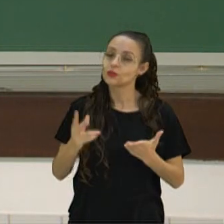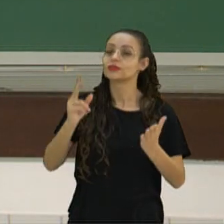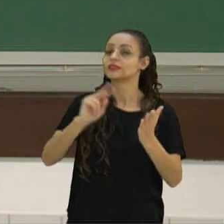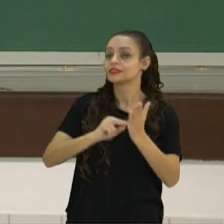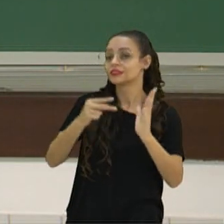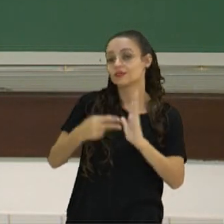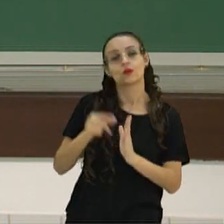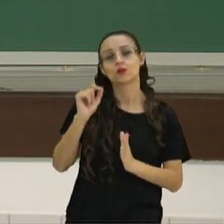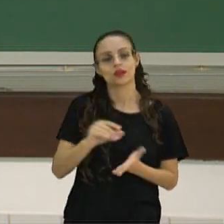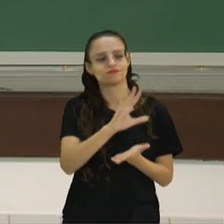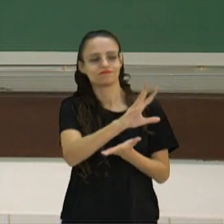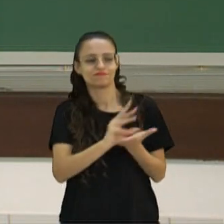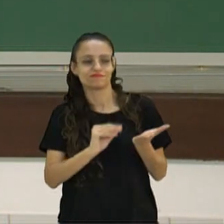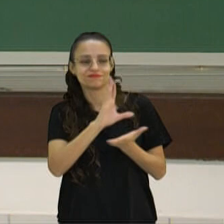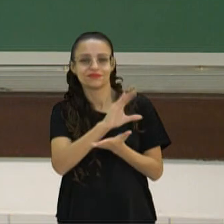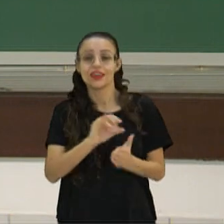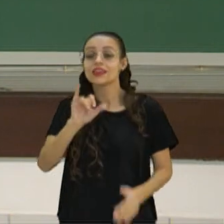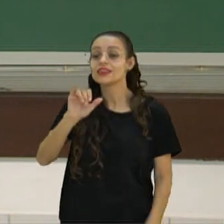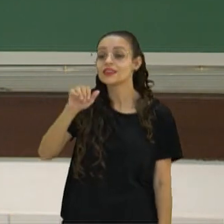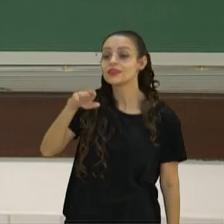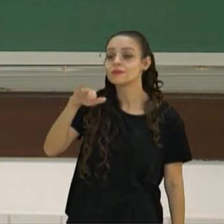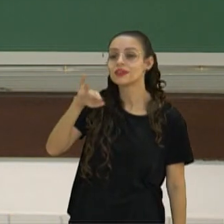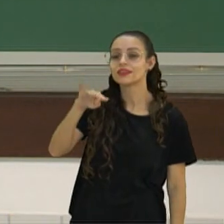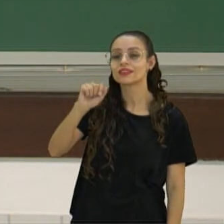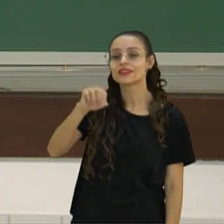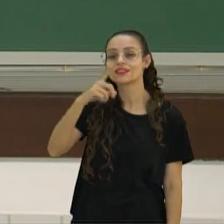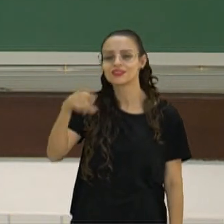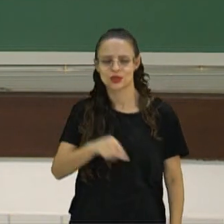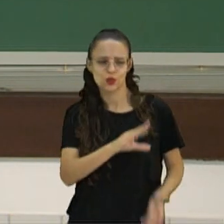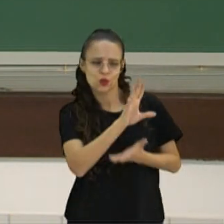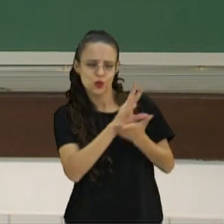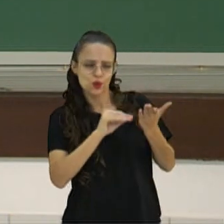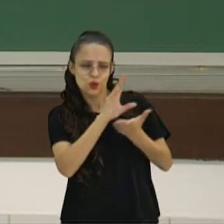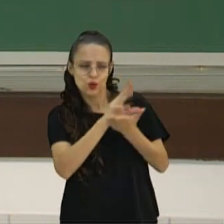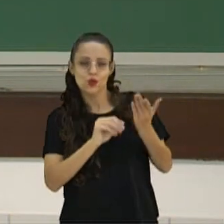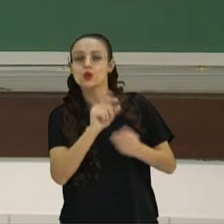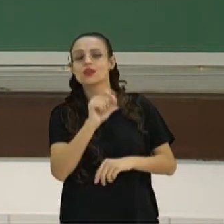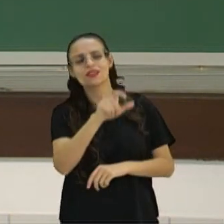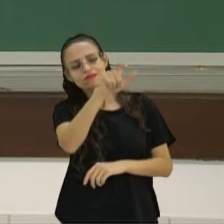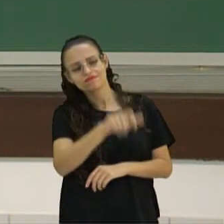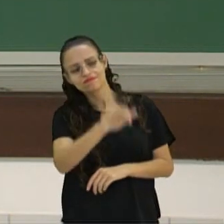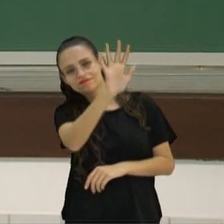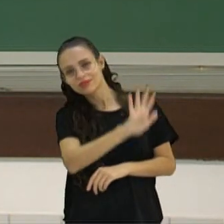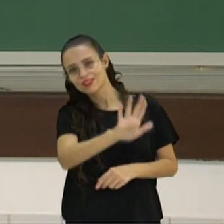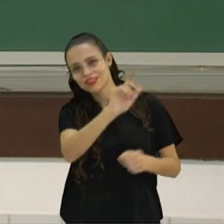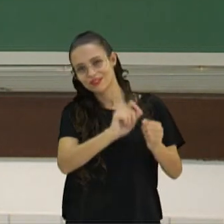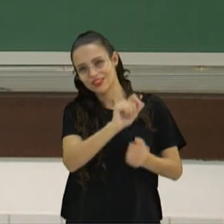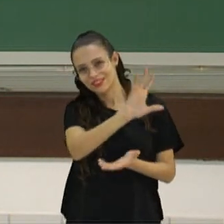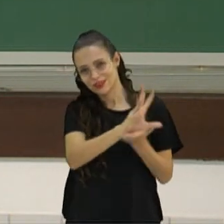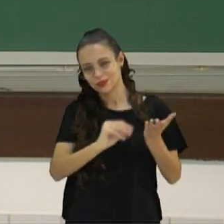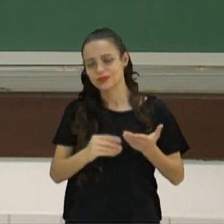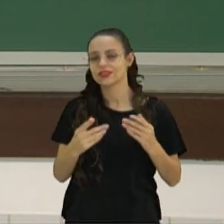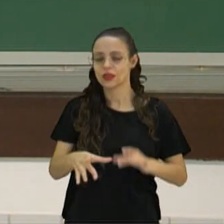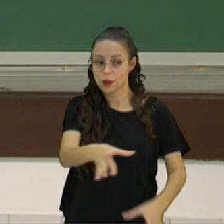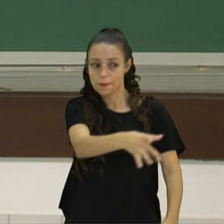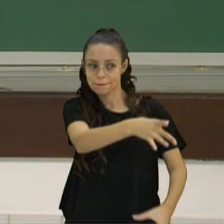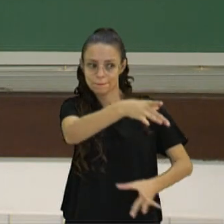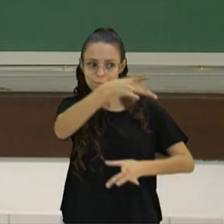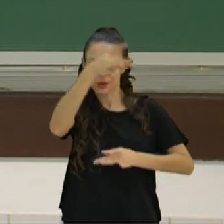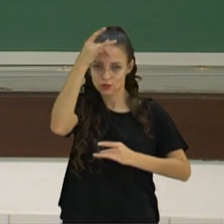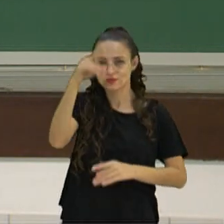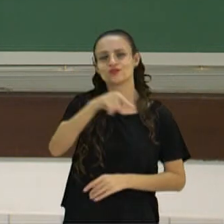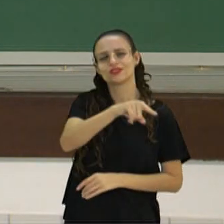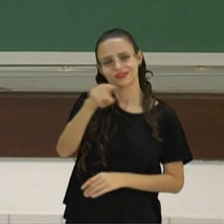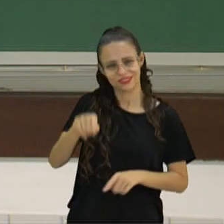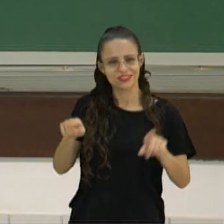situação de imitação, né? Você está imitando o que aquele personagem faz, retrata, né? Então, essa mesma situação. Quantos de vocês também